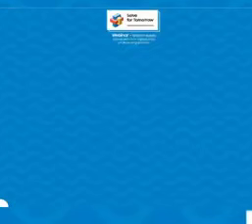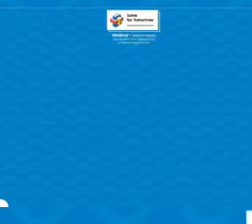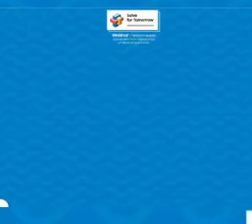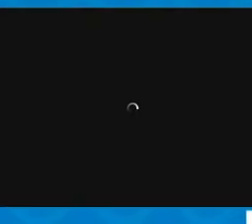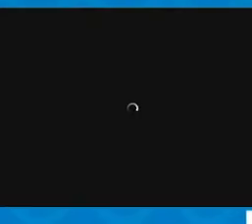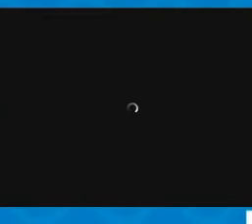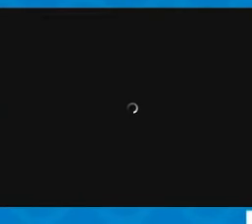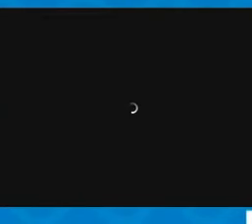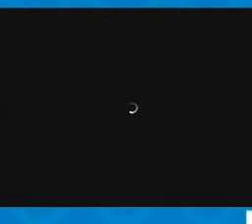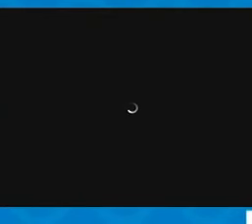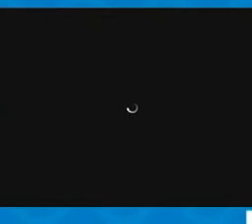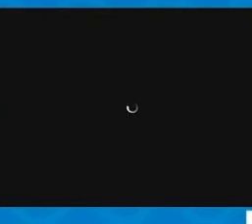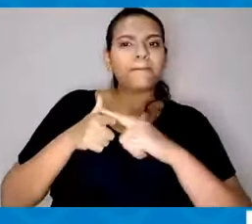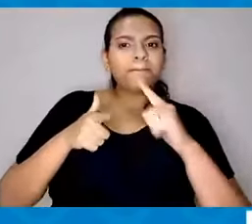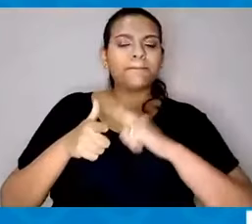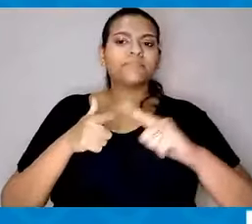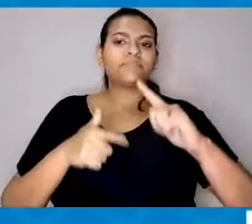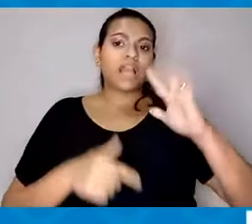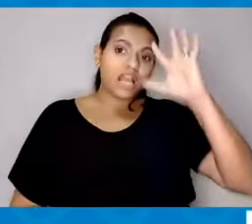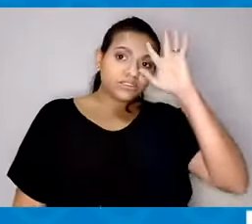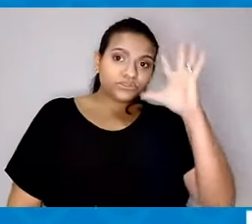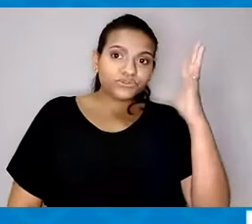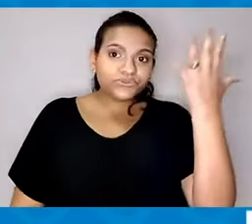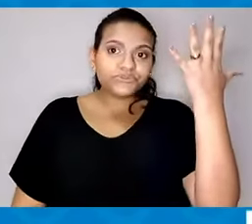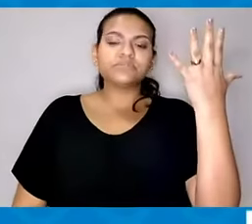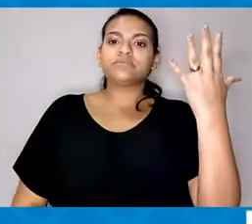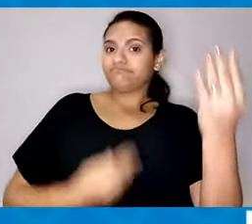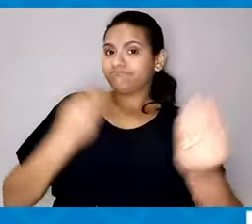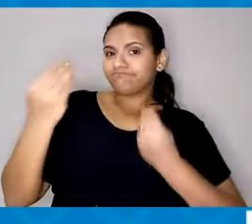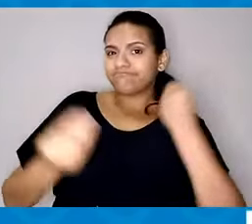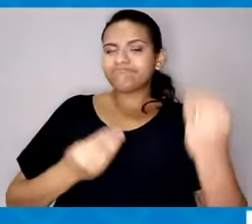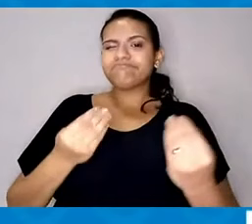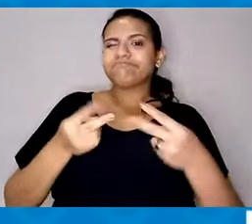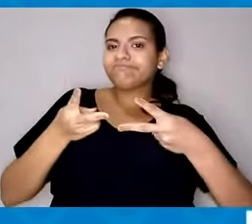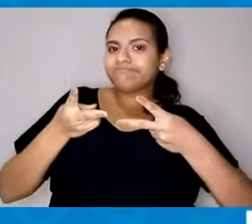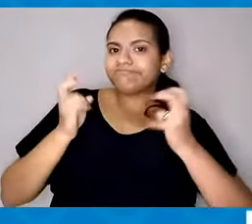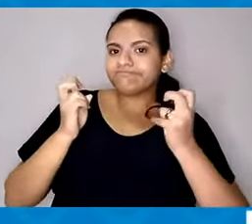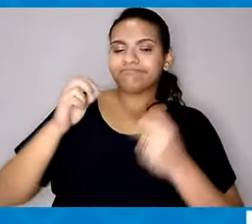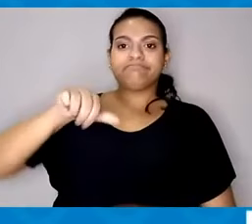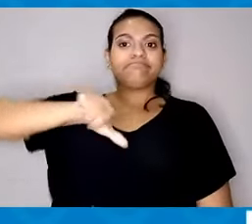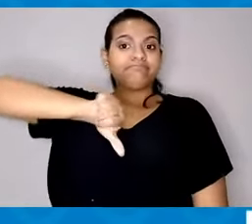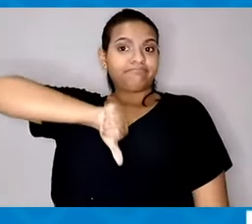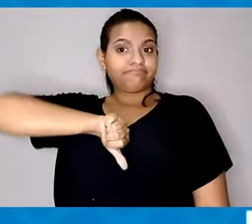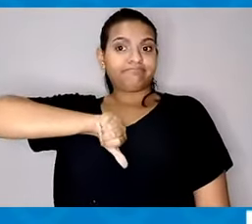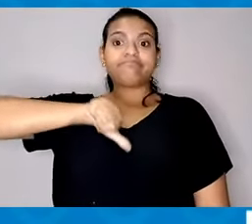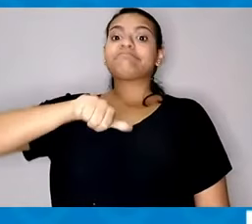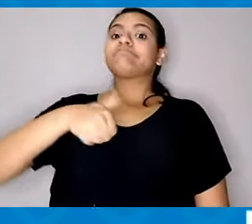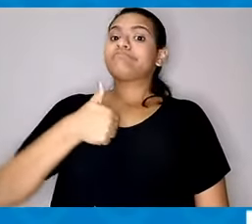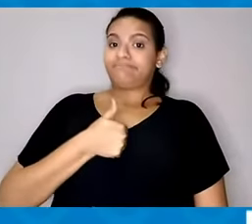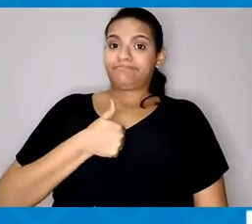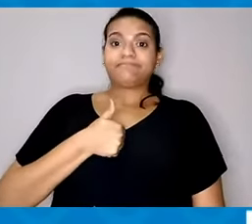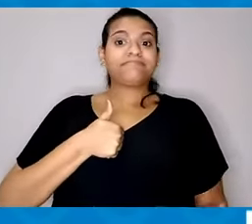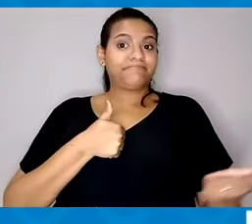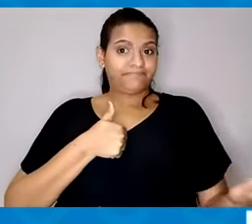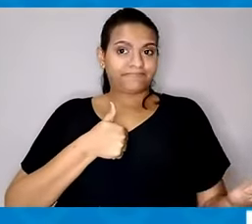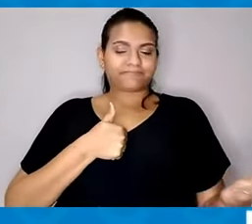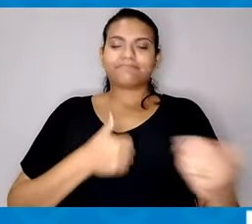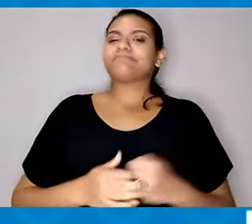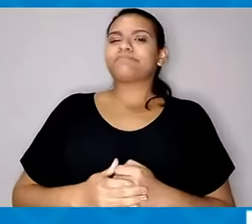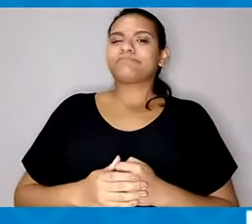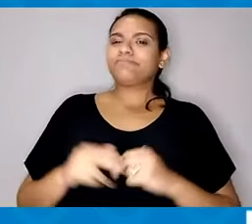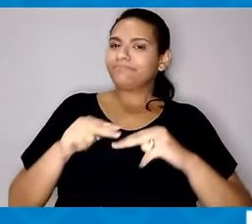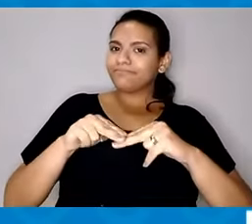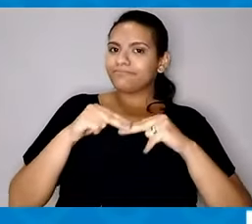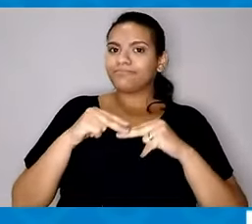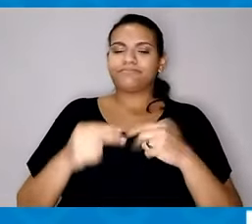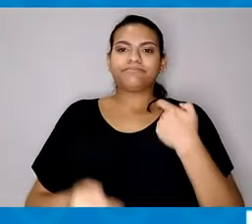impacta diretamente na sua autoestima, na sua percepção, né? Como indivíduo. Então, isso me faz remeter a trazer